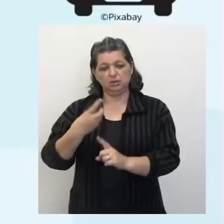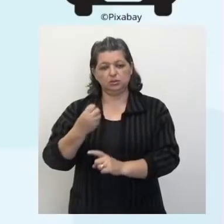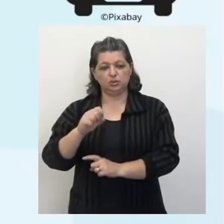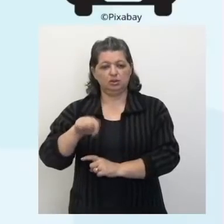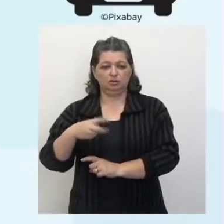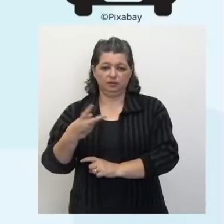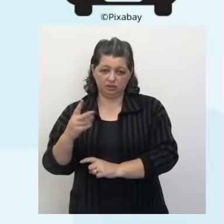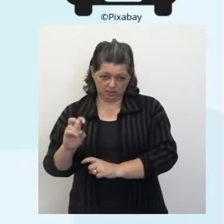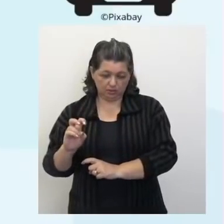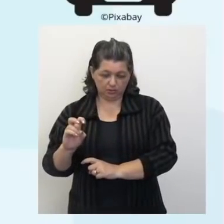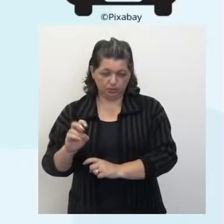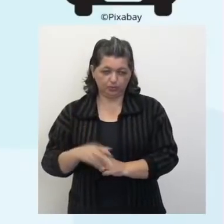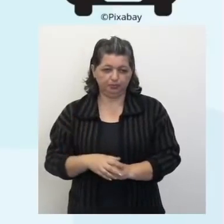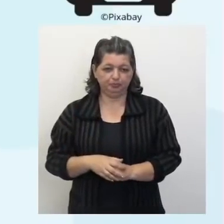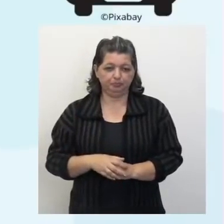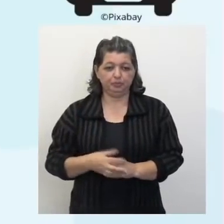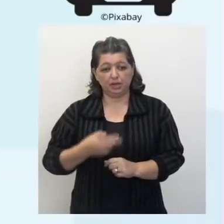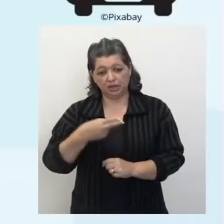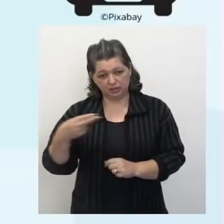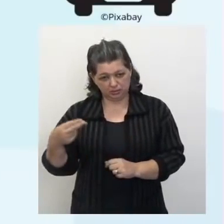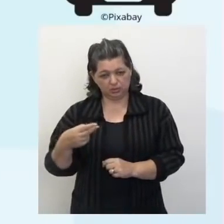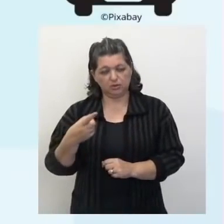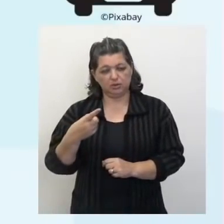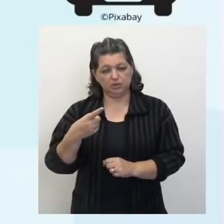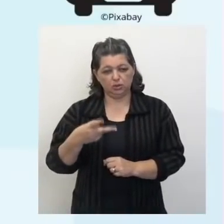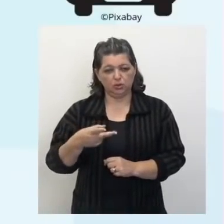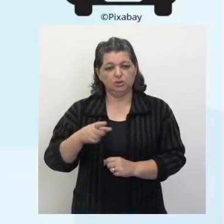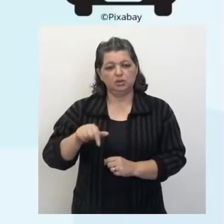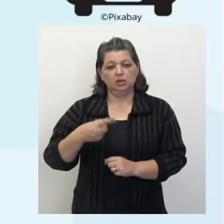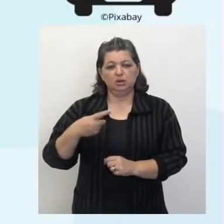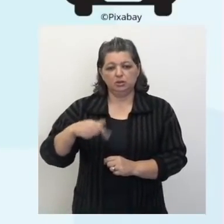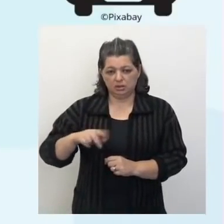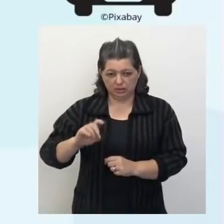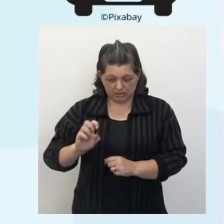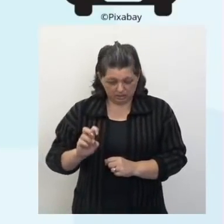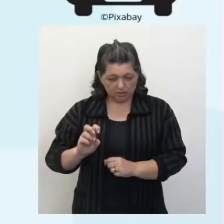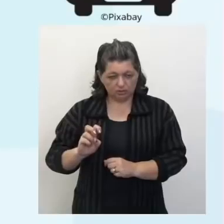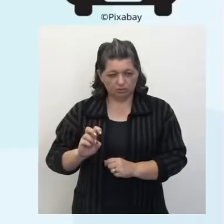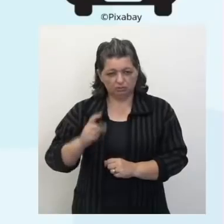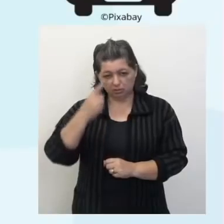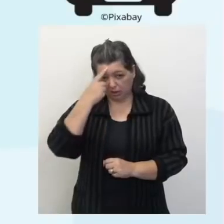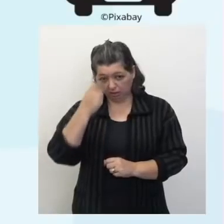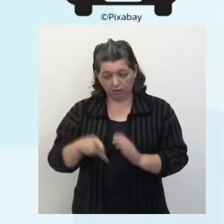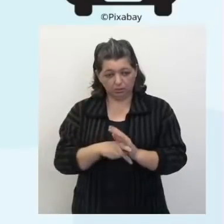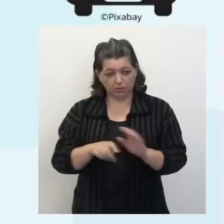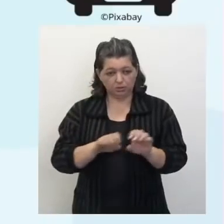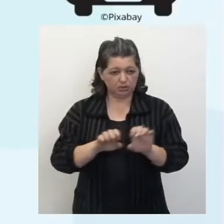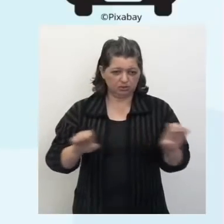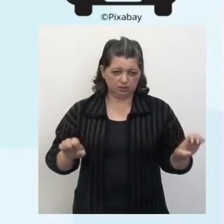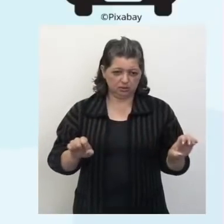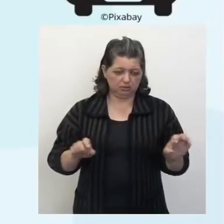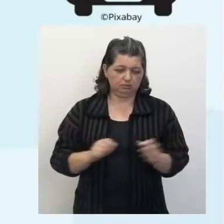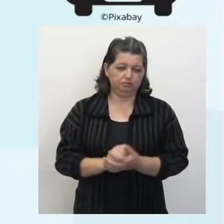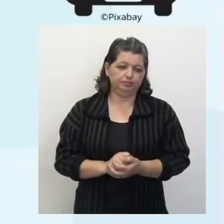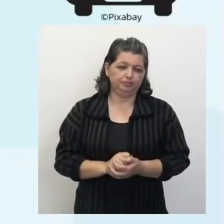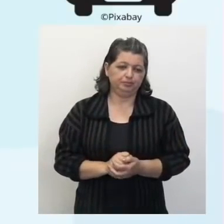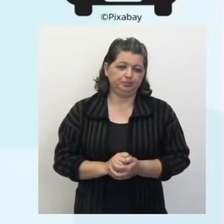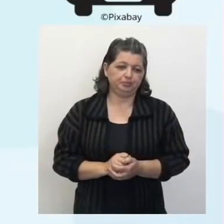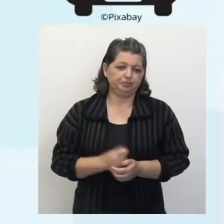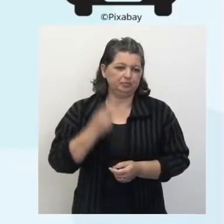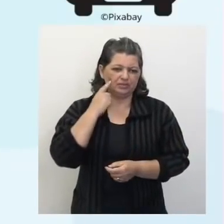Que é simplesmente pegar esse 52, passar lá para o outro lado, dividir, e aí a gente entra na simplicidade da resolução, né?